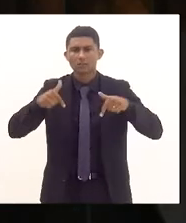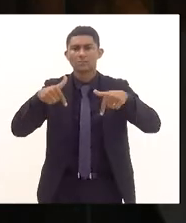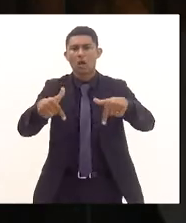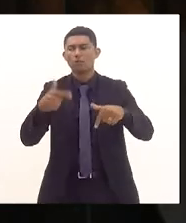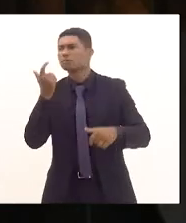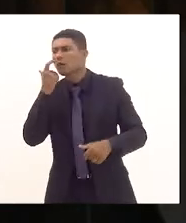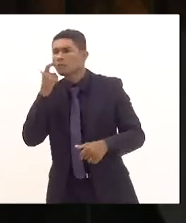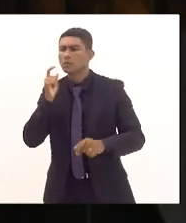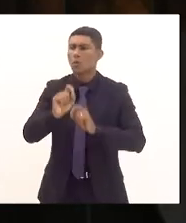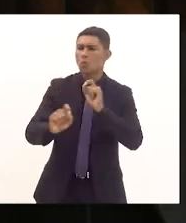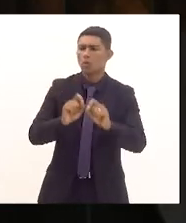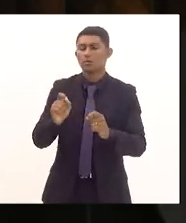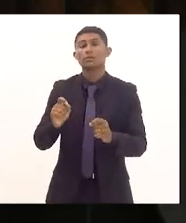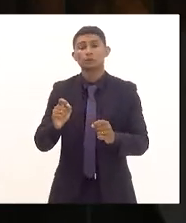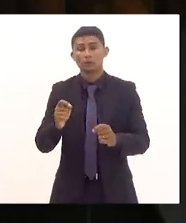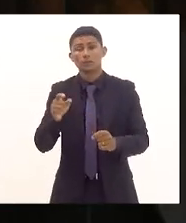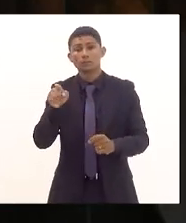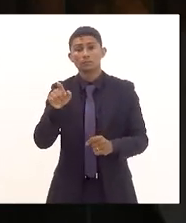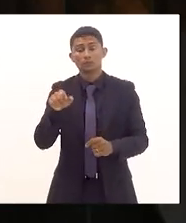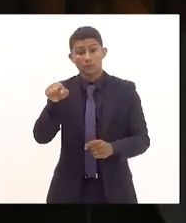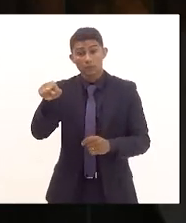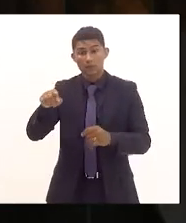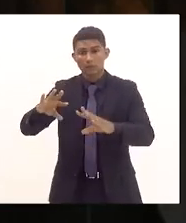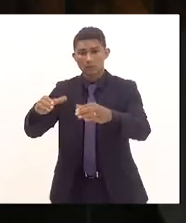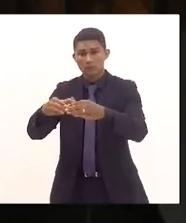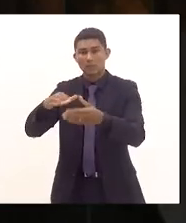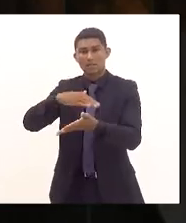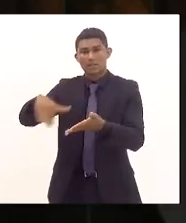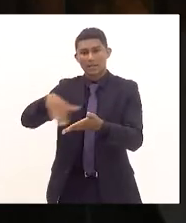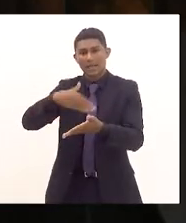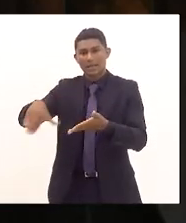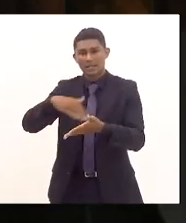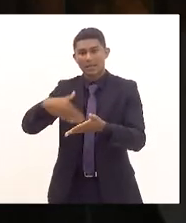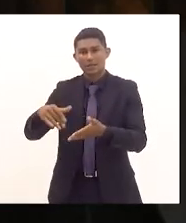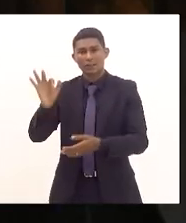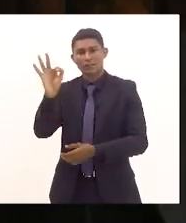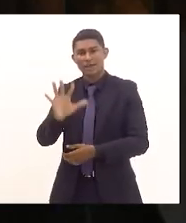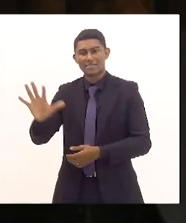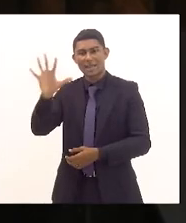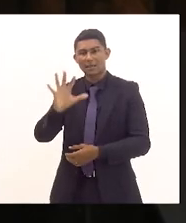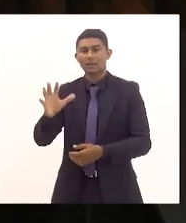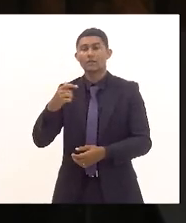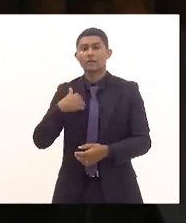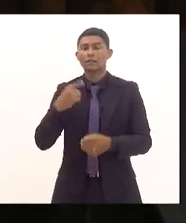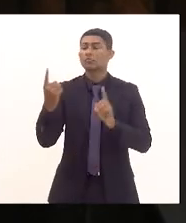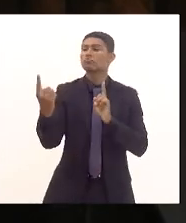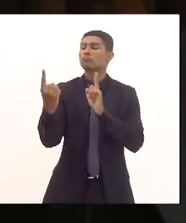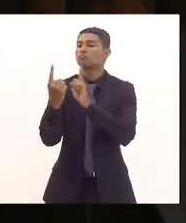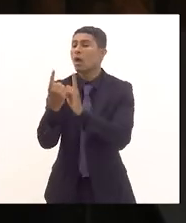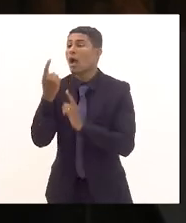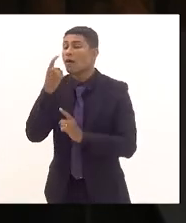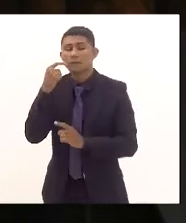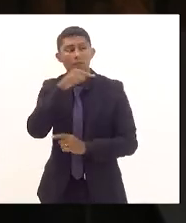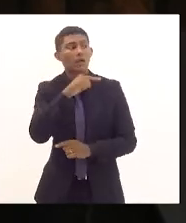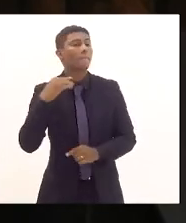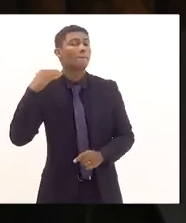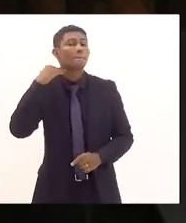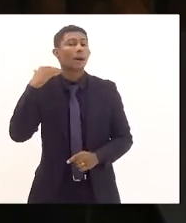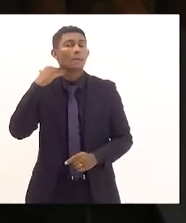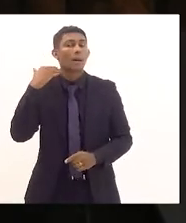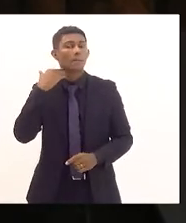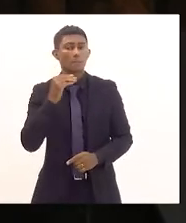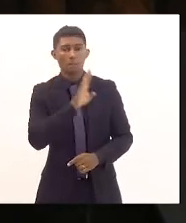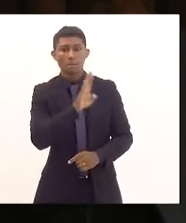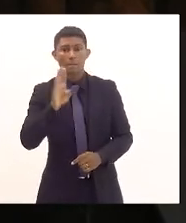necessárias eu vou falar com a Secretaria Municipal de fazenda para que verifica a possibilidade de montar o Banco do Brasil tem o